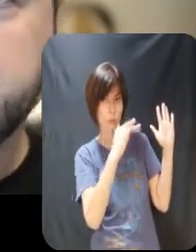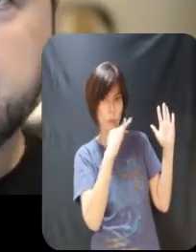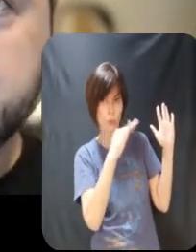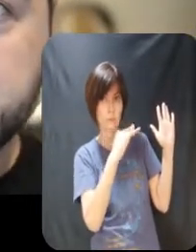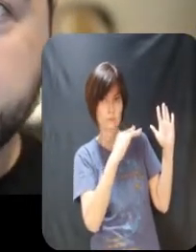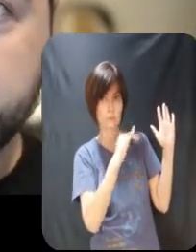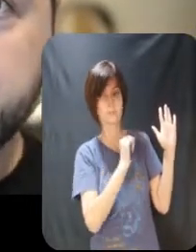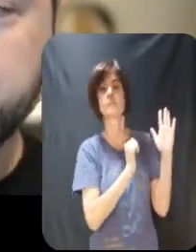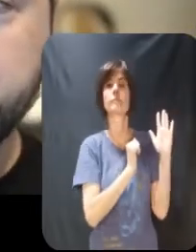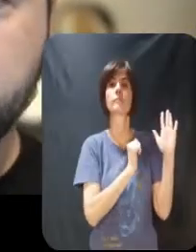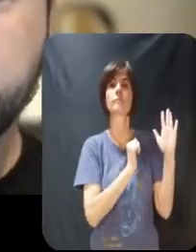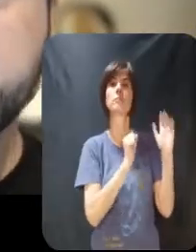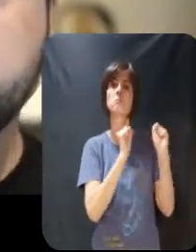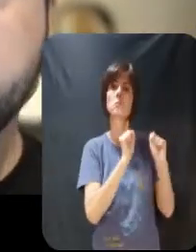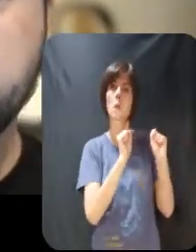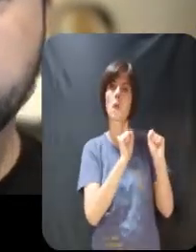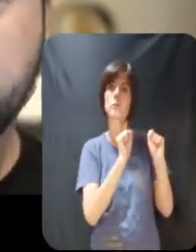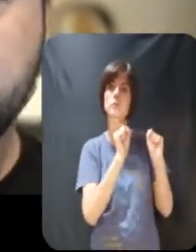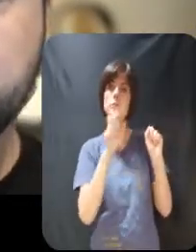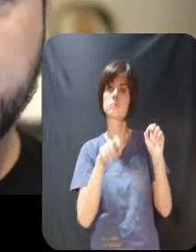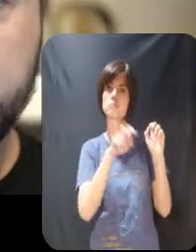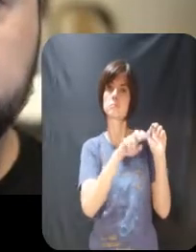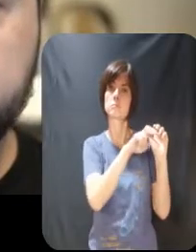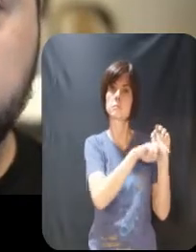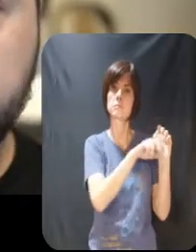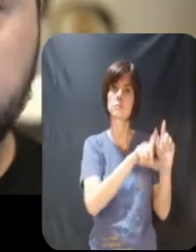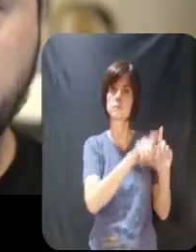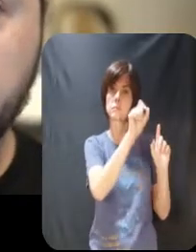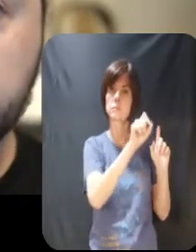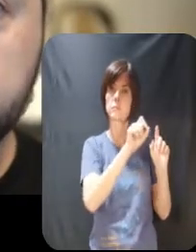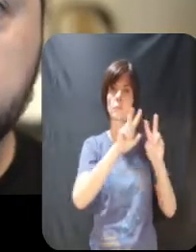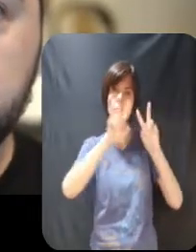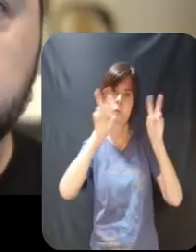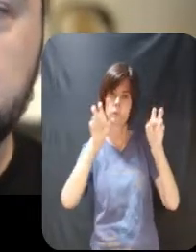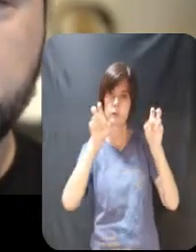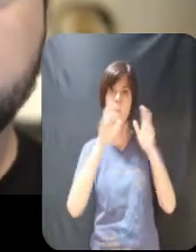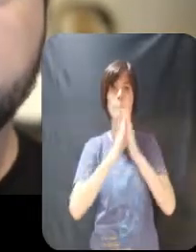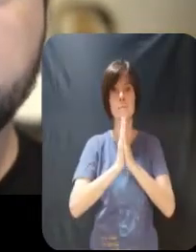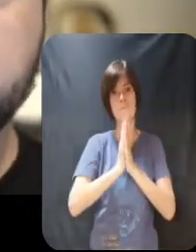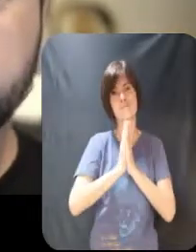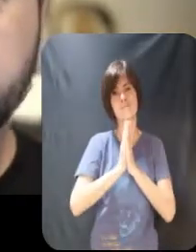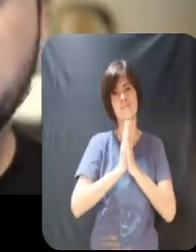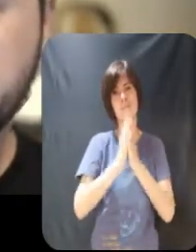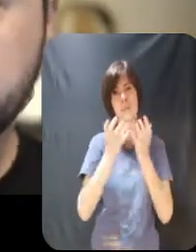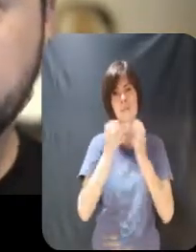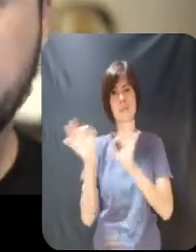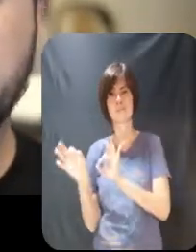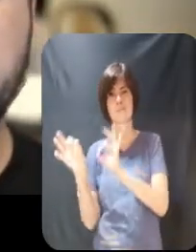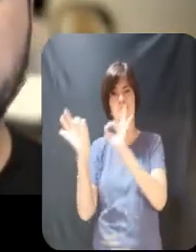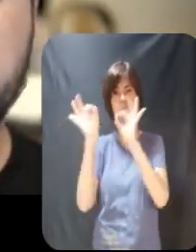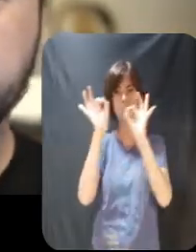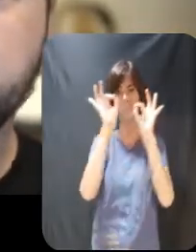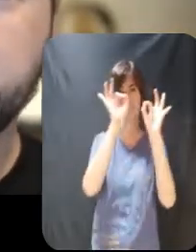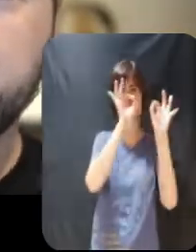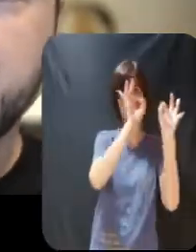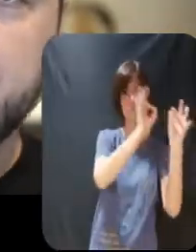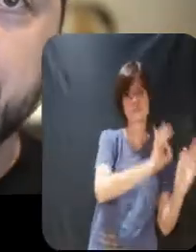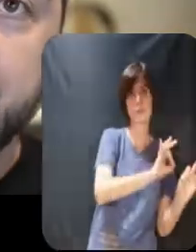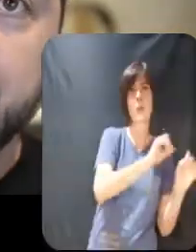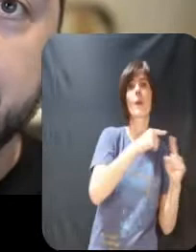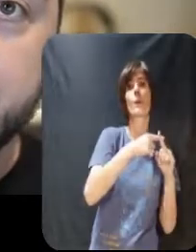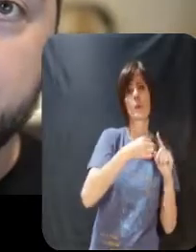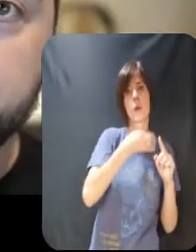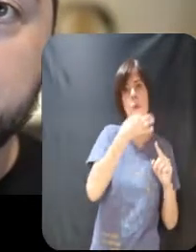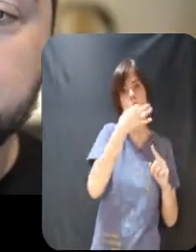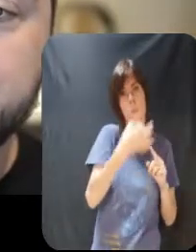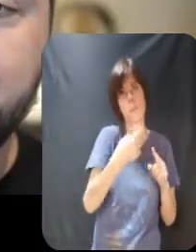para uma cor dessas, você vai ouvir o que eu vou falar, mas eu recomendo ouvir a live inteira, porque é um grande argumento aqui de por que você deveria me ouvir e por